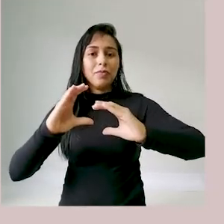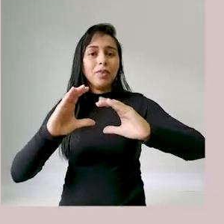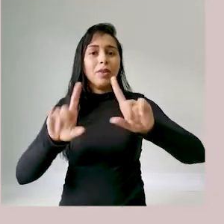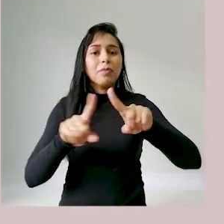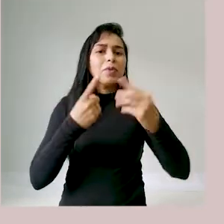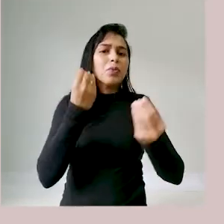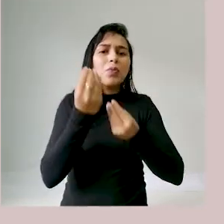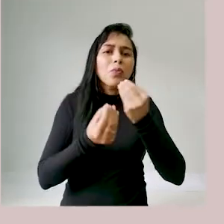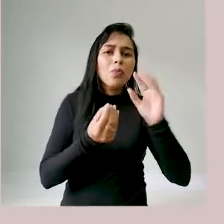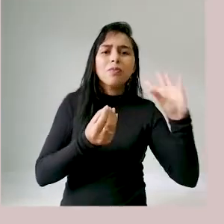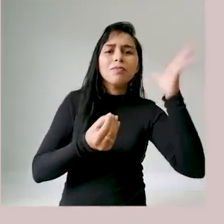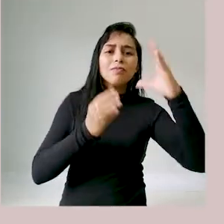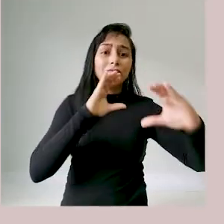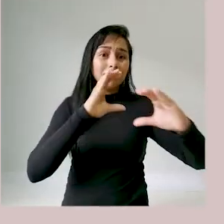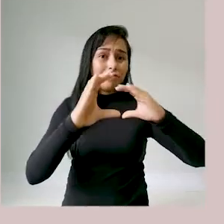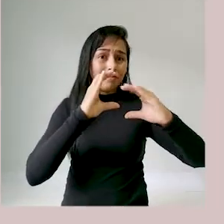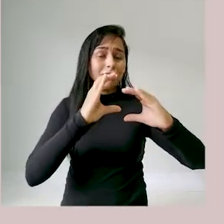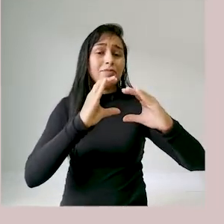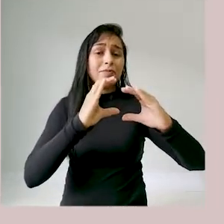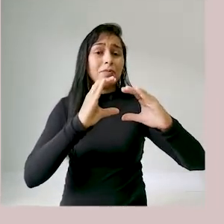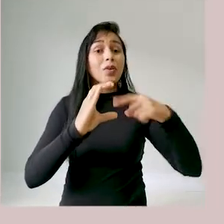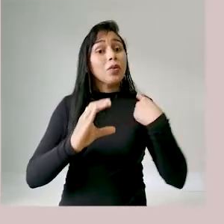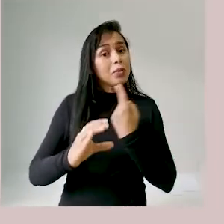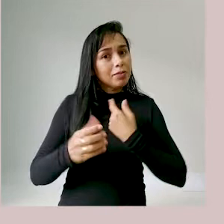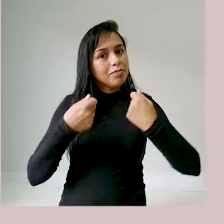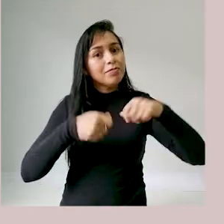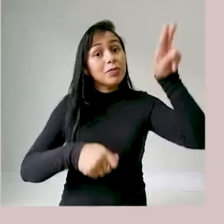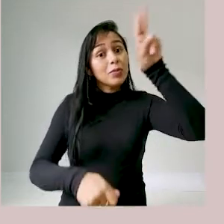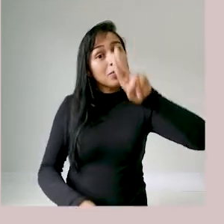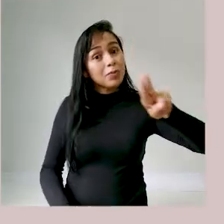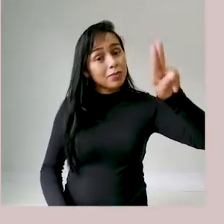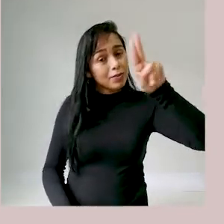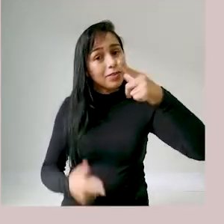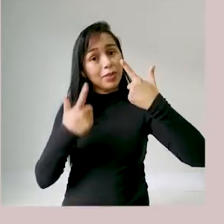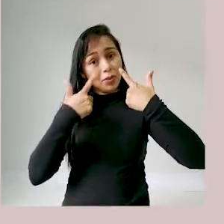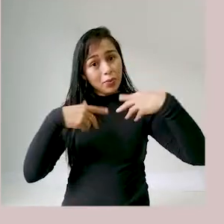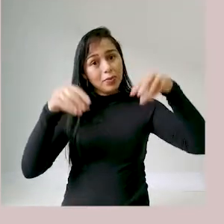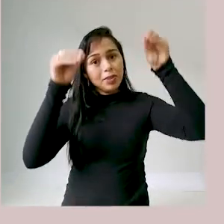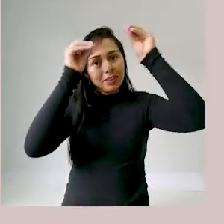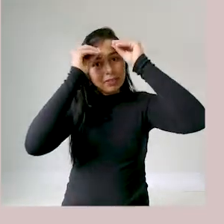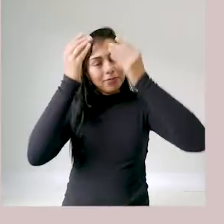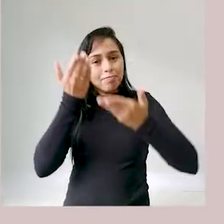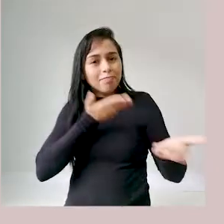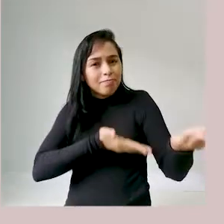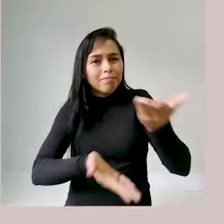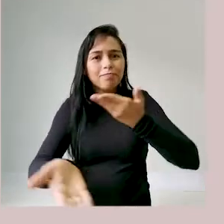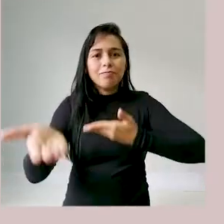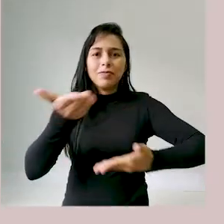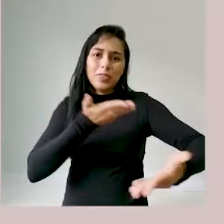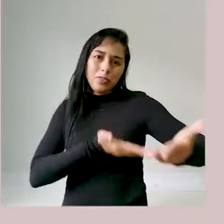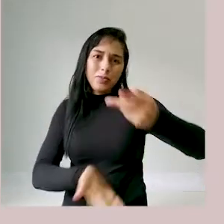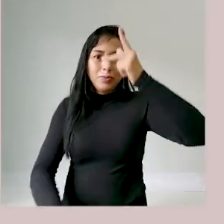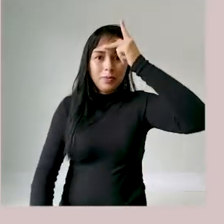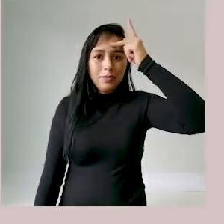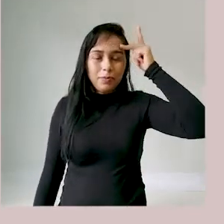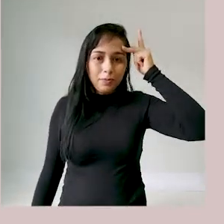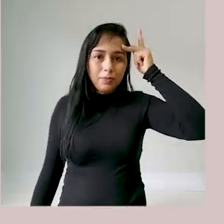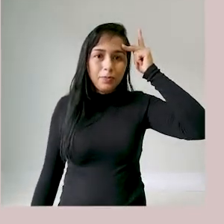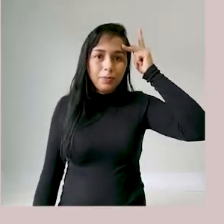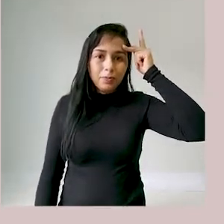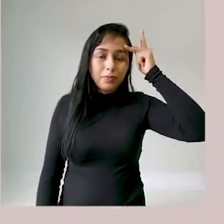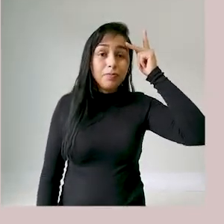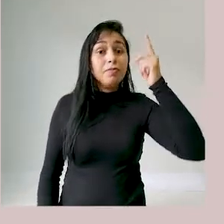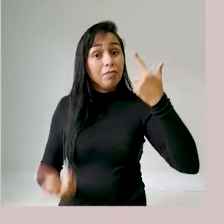acontece quando nós fazemos uso da linguagem para estabelecer uma interação com as outras pessoas. E